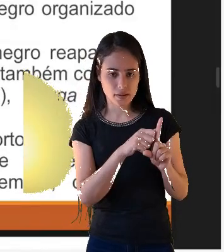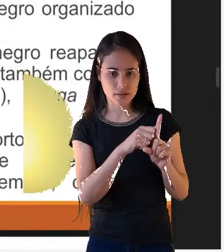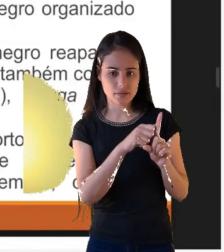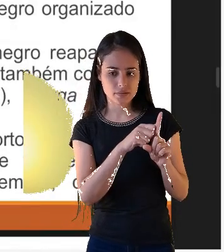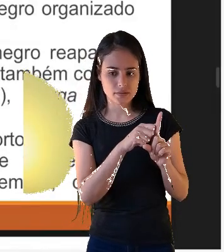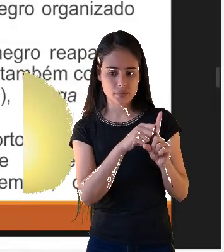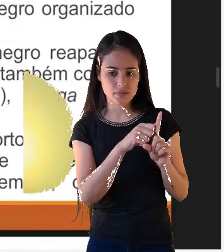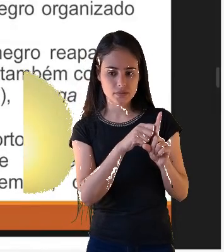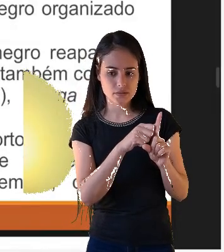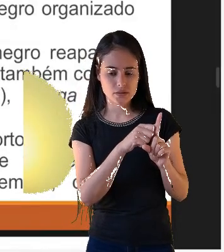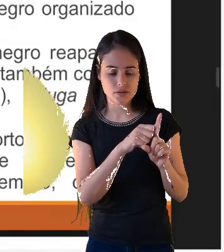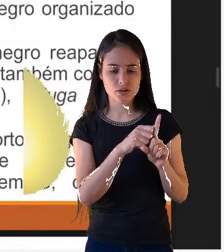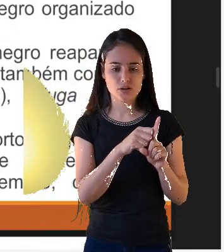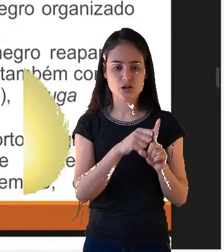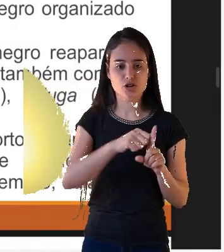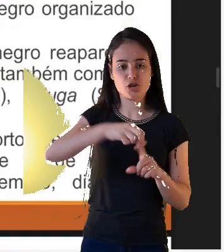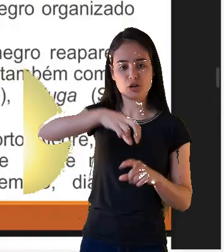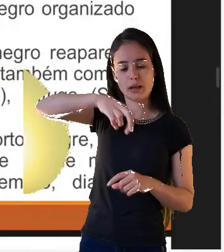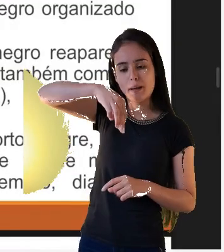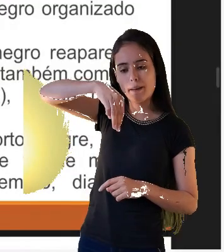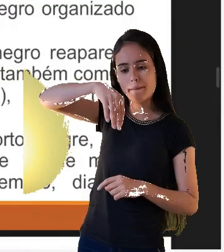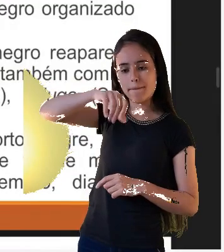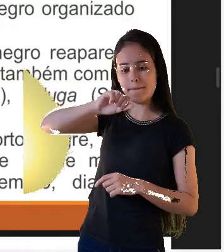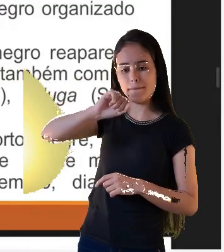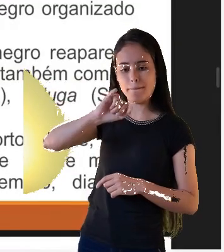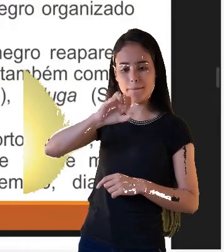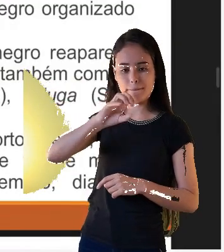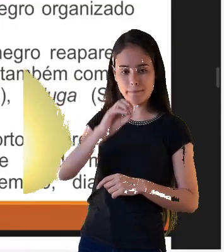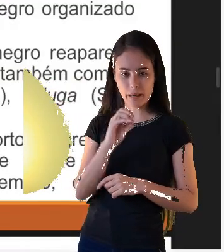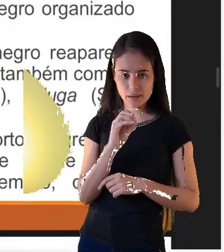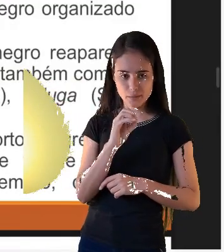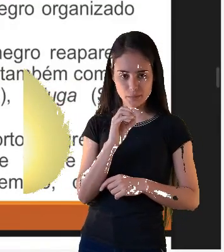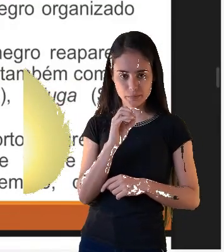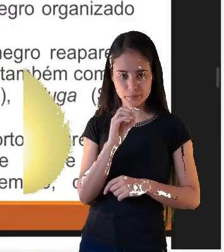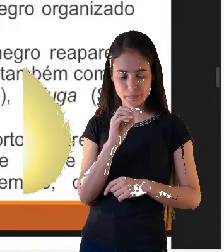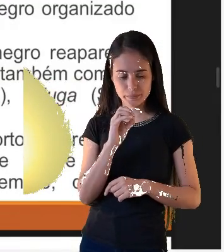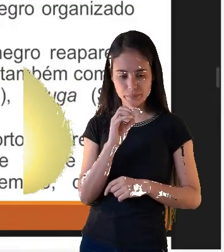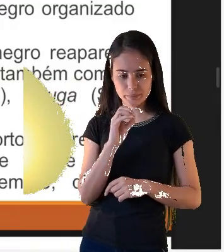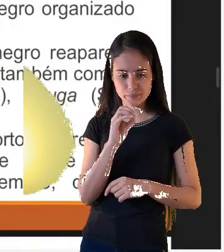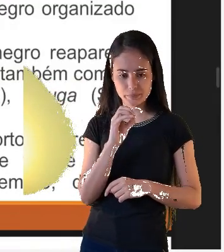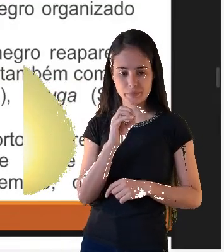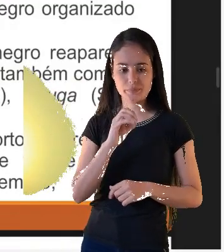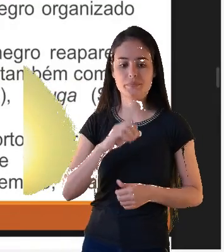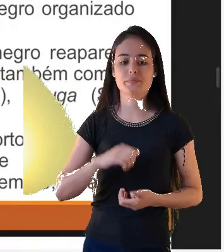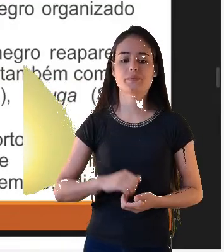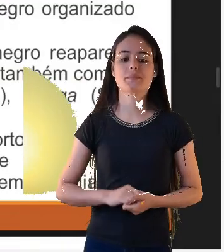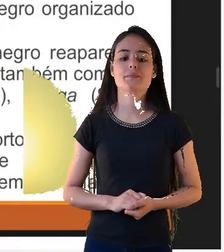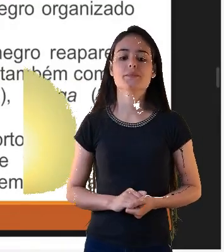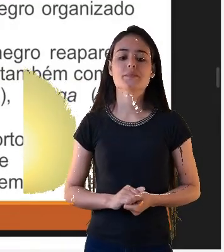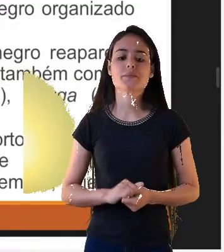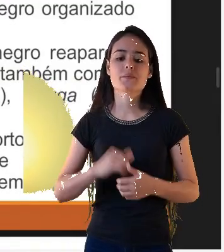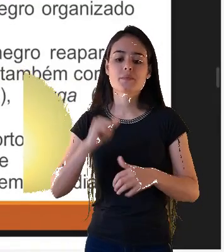ser celebrado, né, pela população negra como o Dia da Consciência Negra, né? O 13